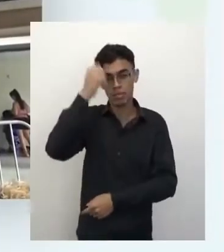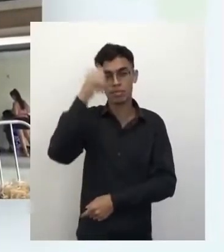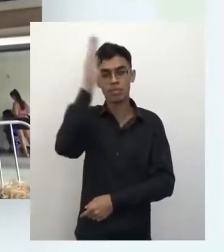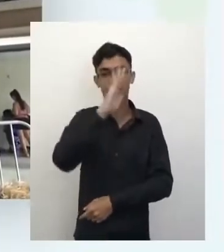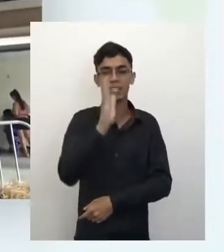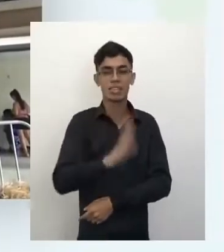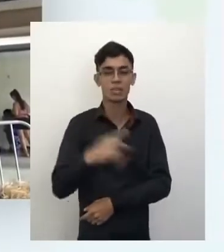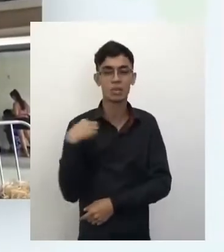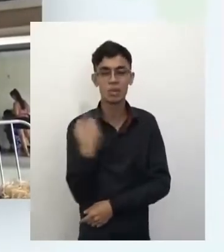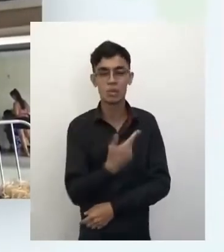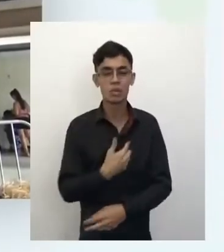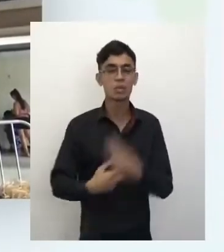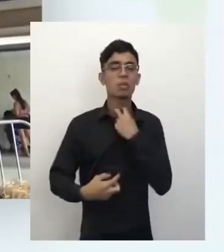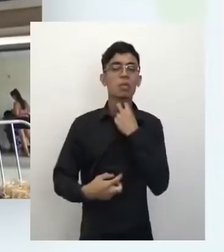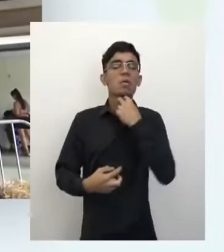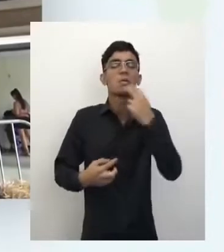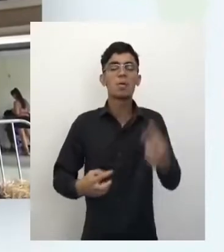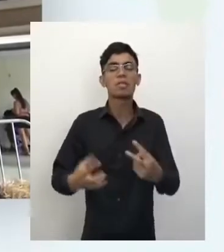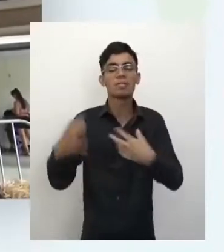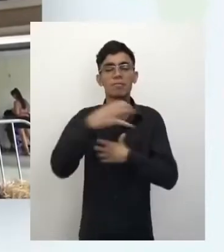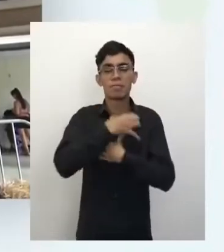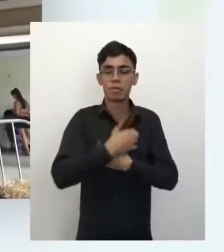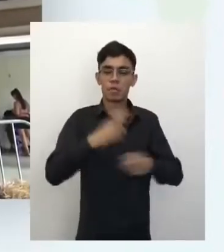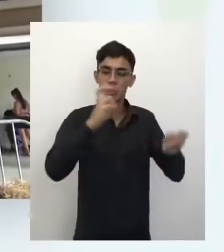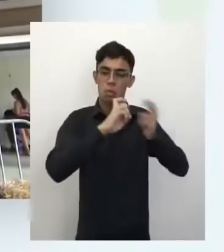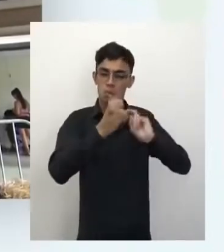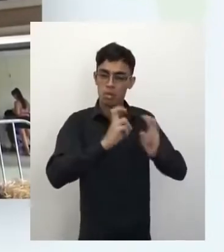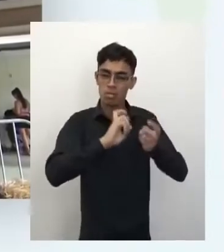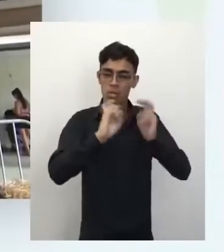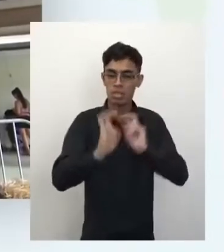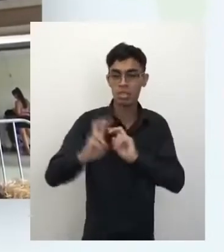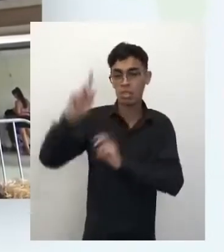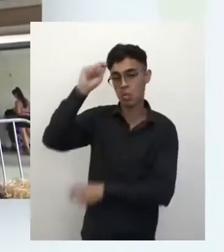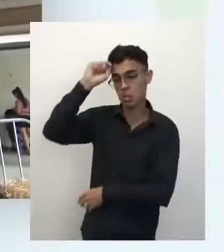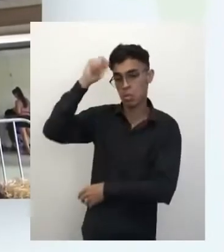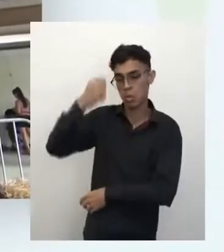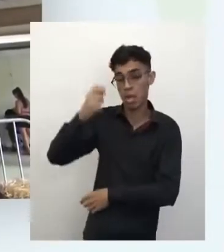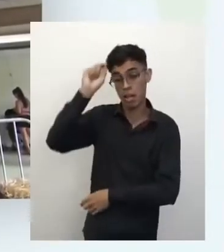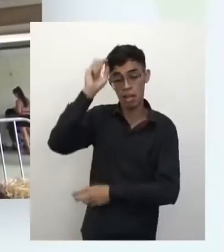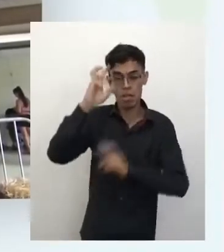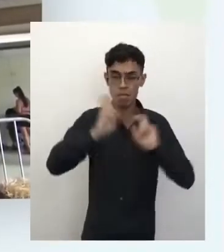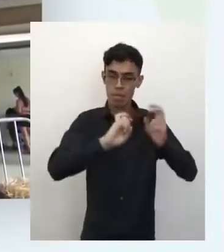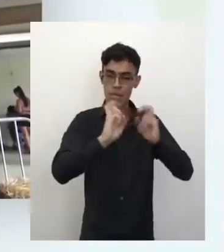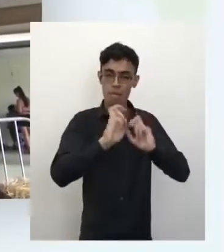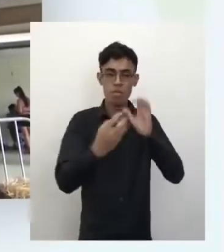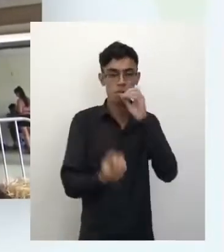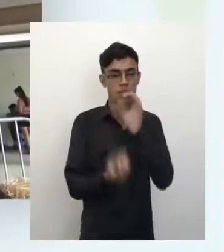avós da capoeira são africanos, mas a capoeira nasceu no Brasil. Eu costumo dizer,